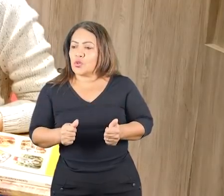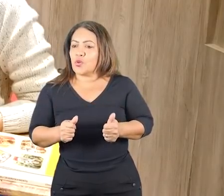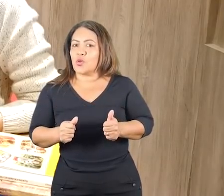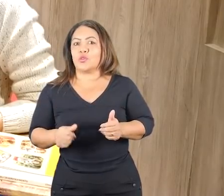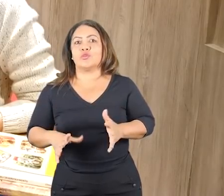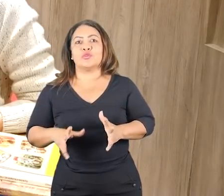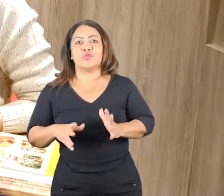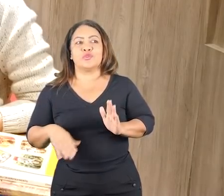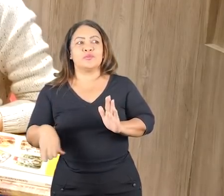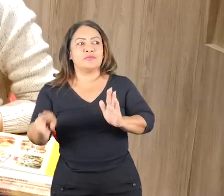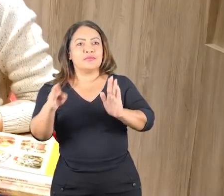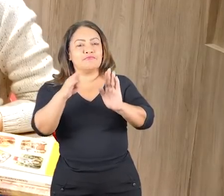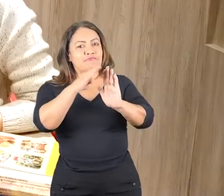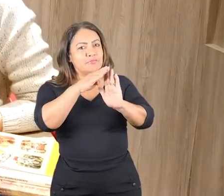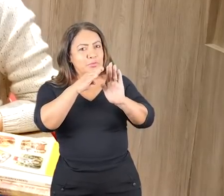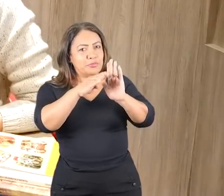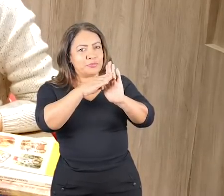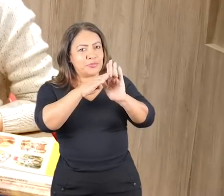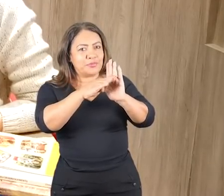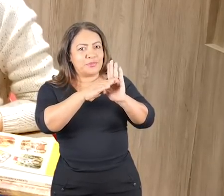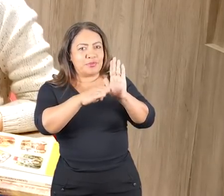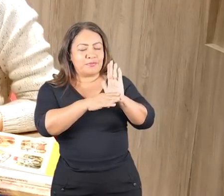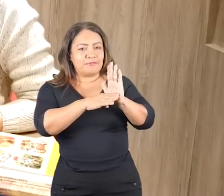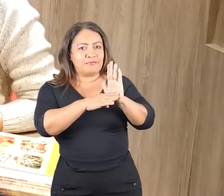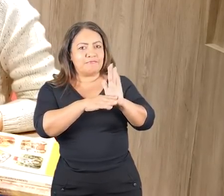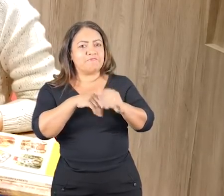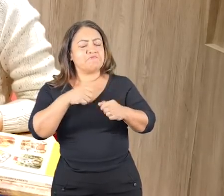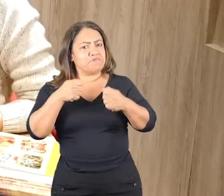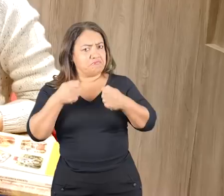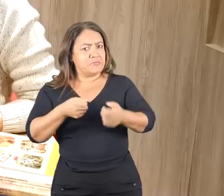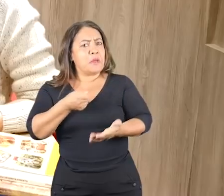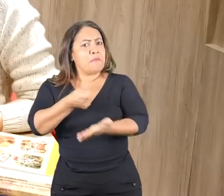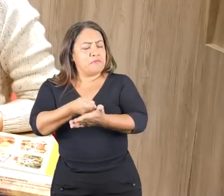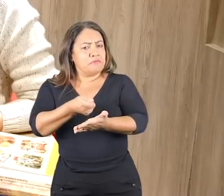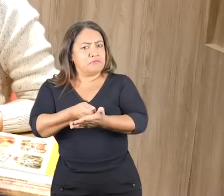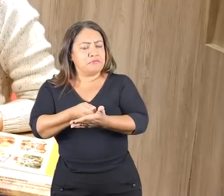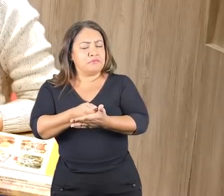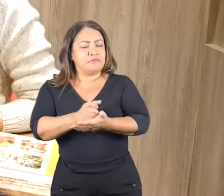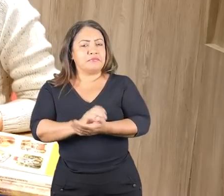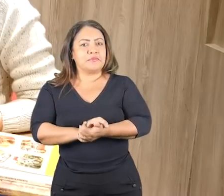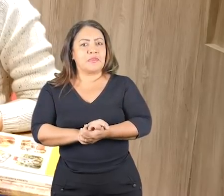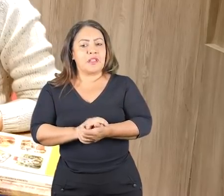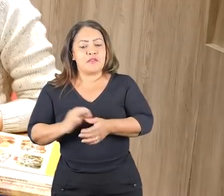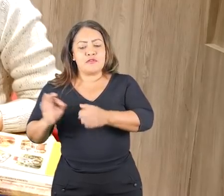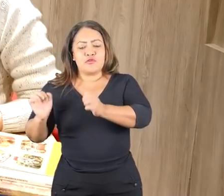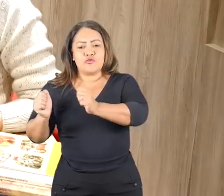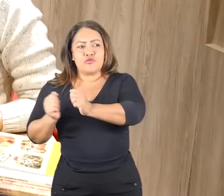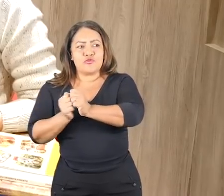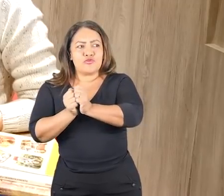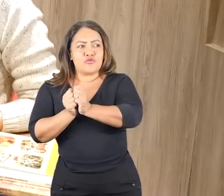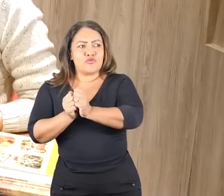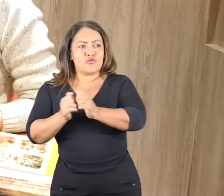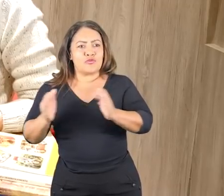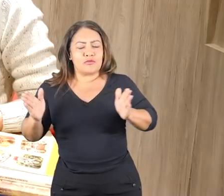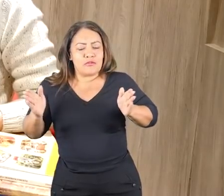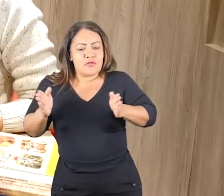alguns princípios a serem garantidos nesse estreitamento de vínculo, nessa